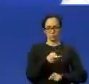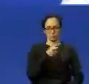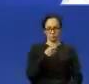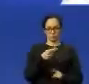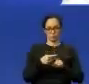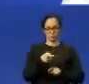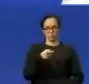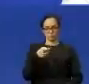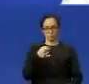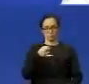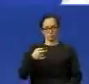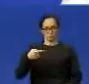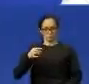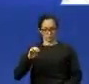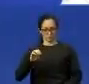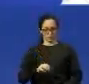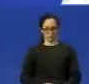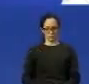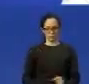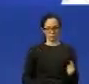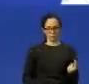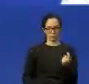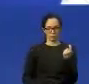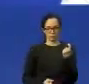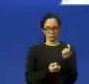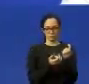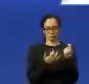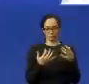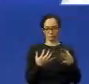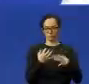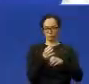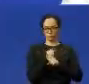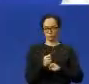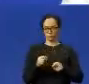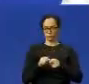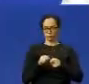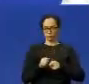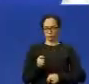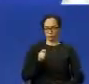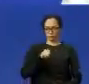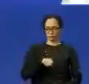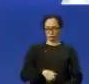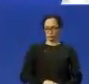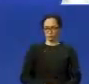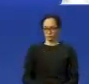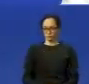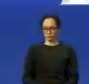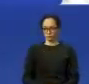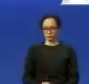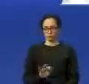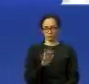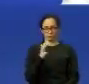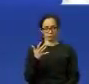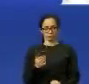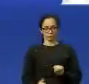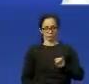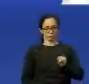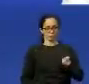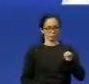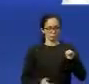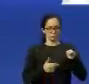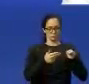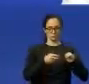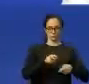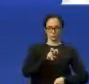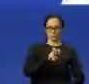x menos 10. E que a altura dessa parábola, que representaria a altura da igreja, a altura máxima, acontece quando x é igual a 5.